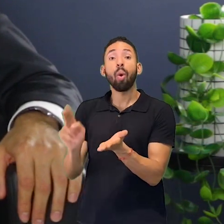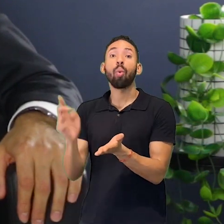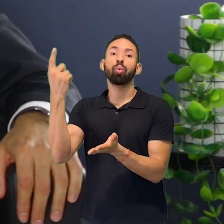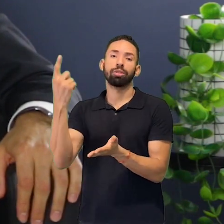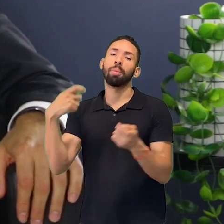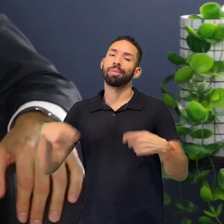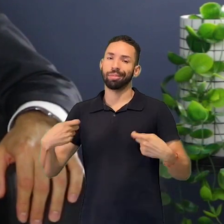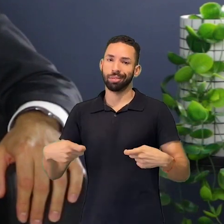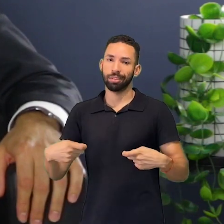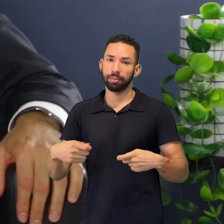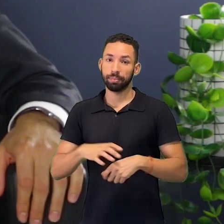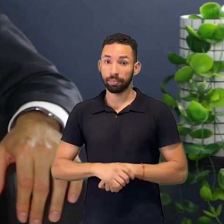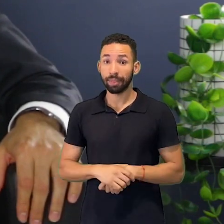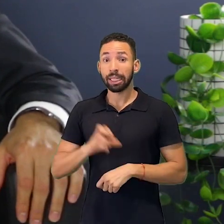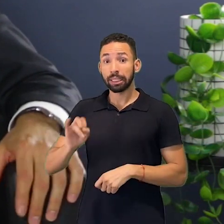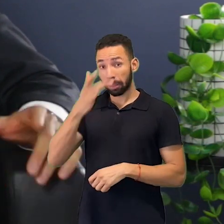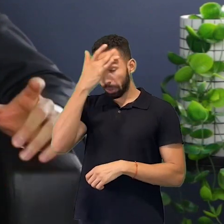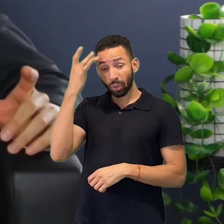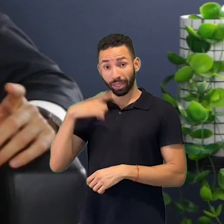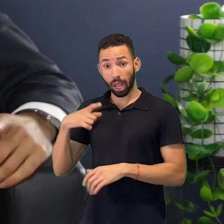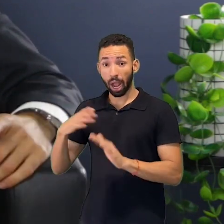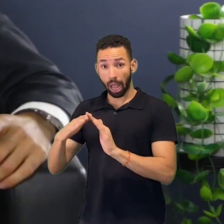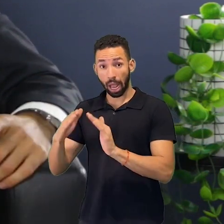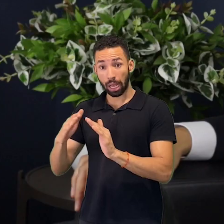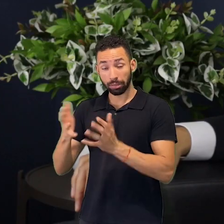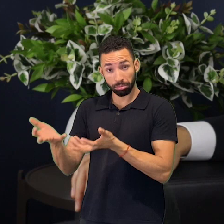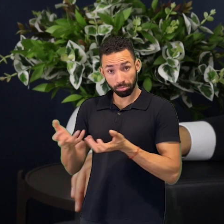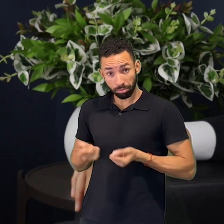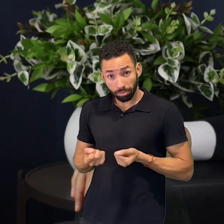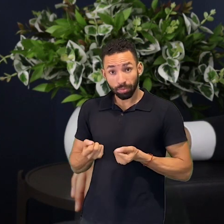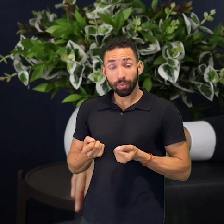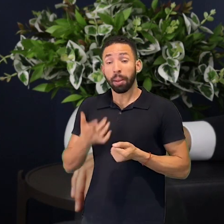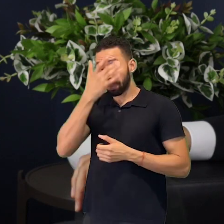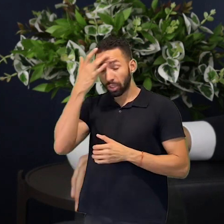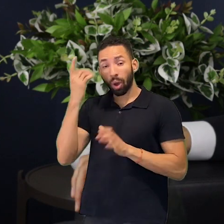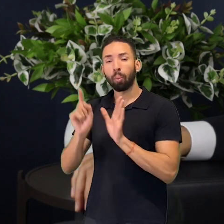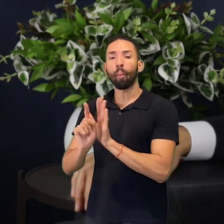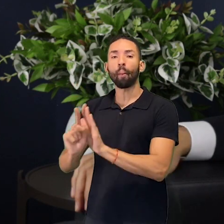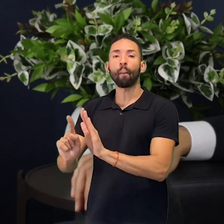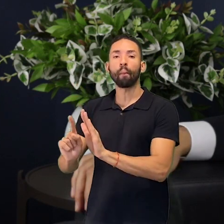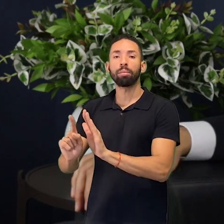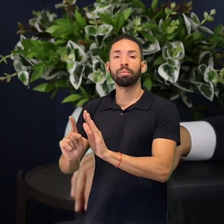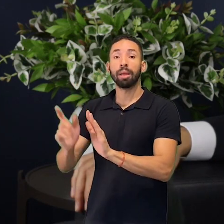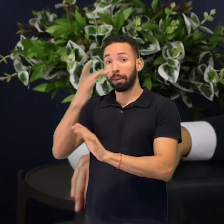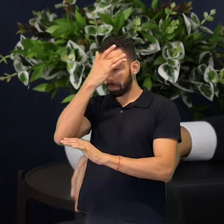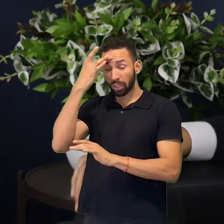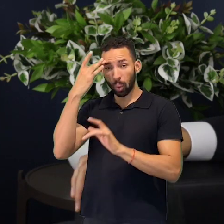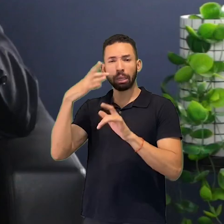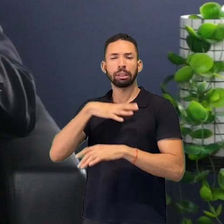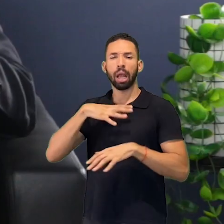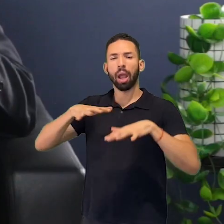como último recurso. E no caso da residência inclusiva, elas não têm o caráter de isolar essas pessoas. Elas